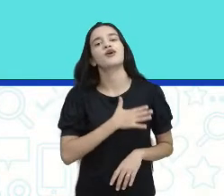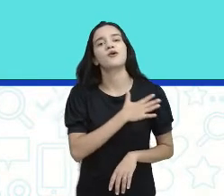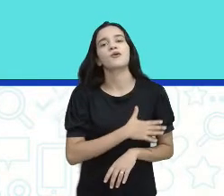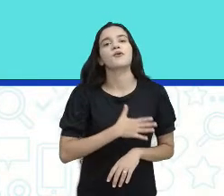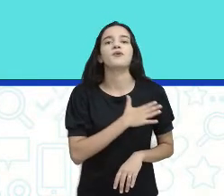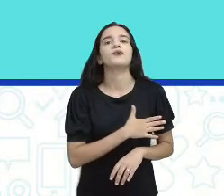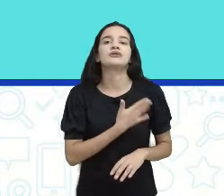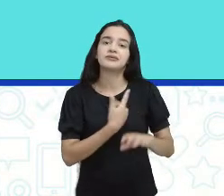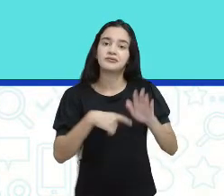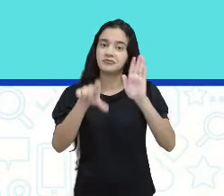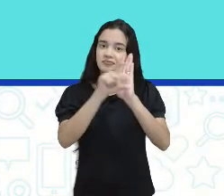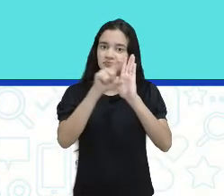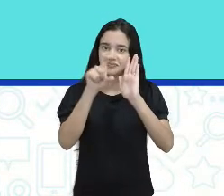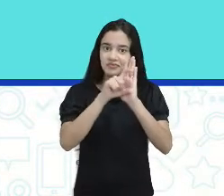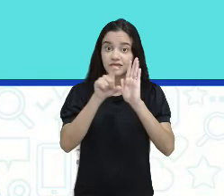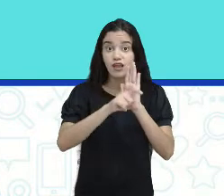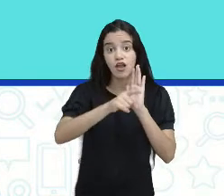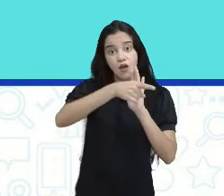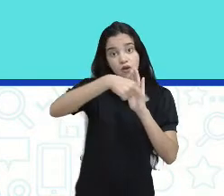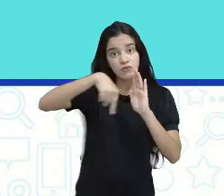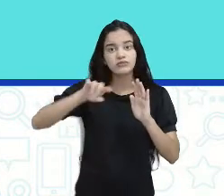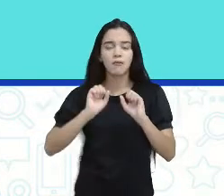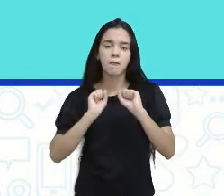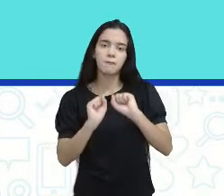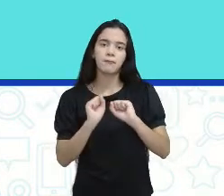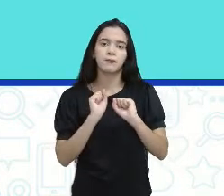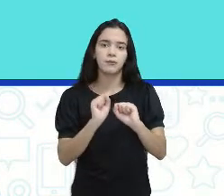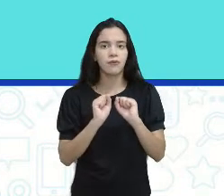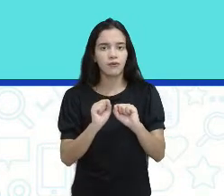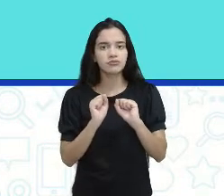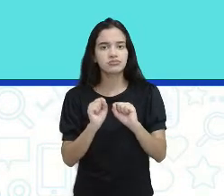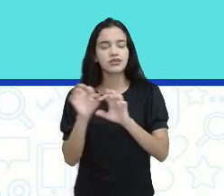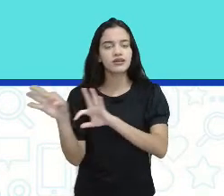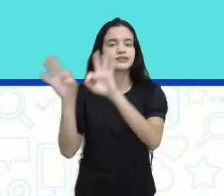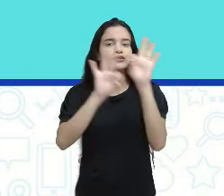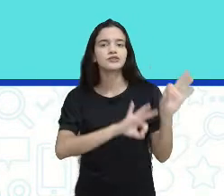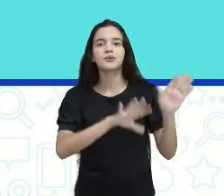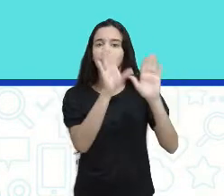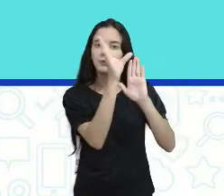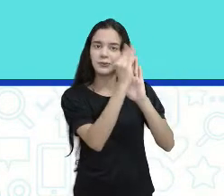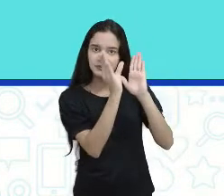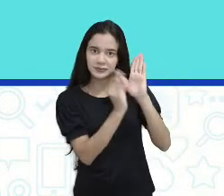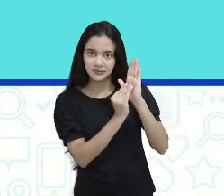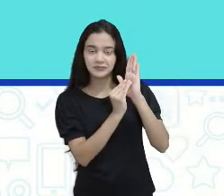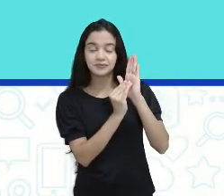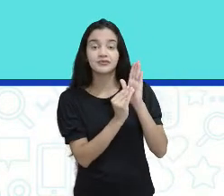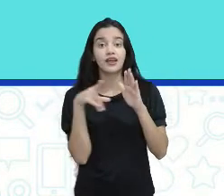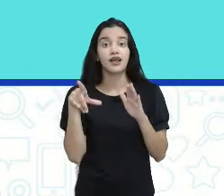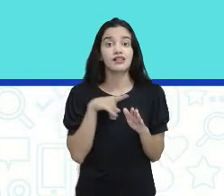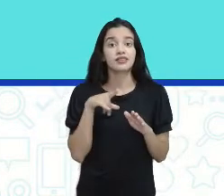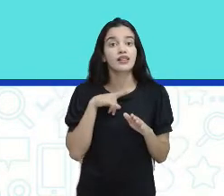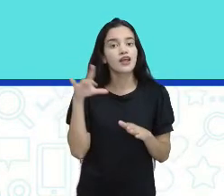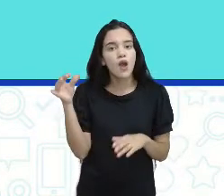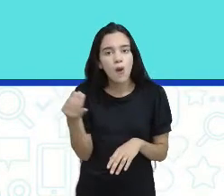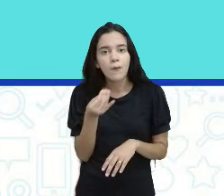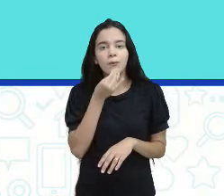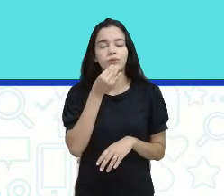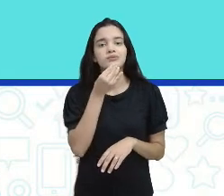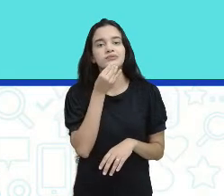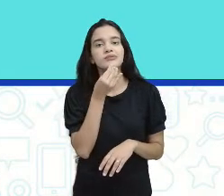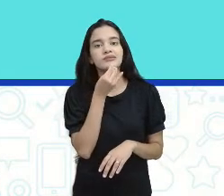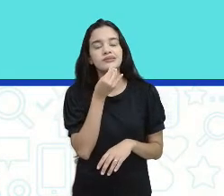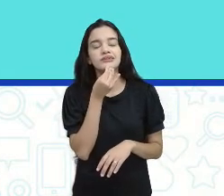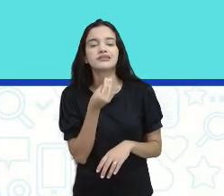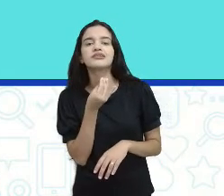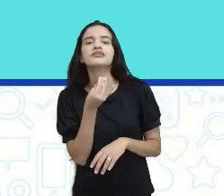colocar esses QR Codes para que vocês possam acompanhar o conteúdo, né? Então, vocês têm aí a oportunidade